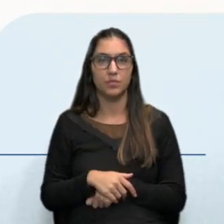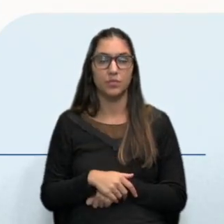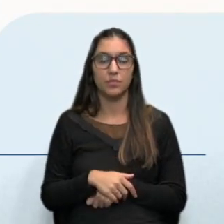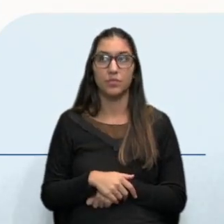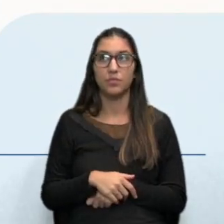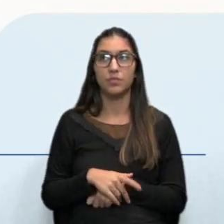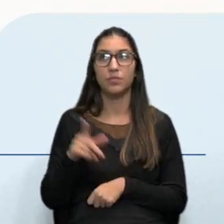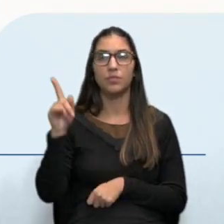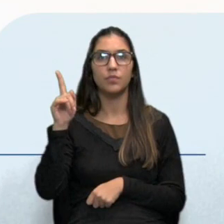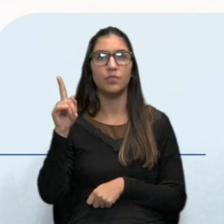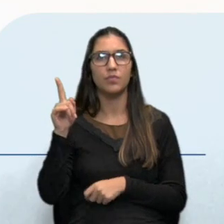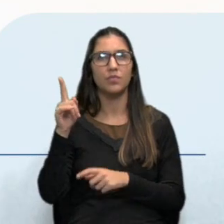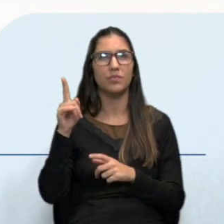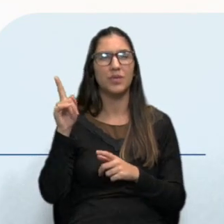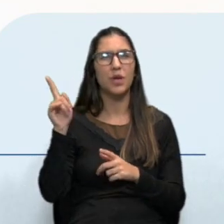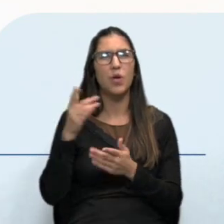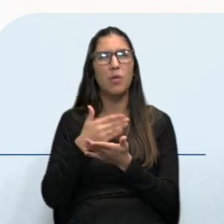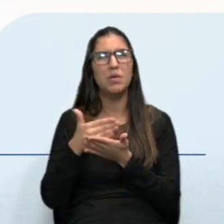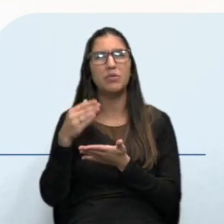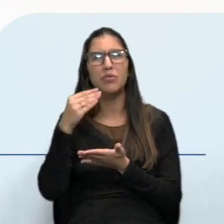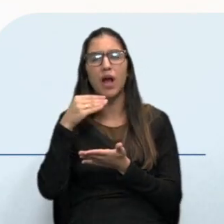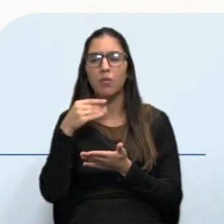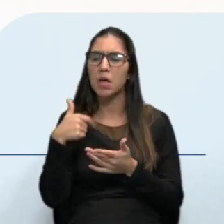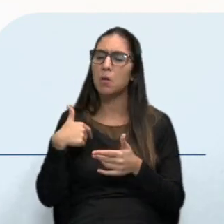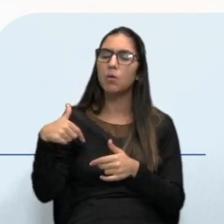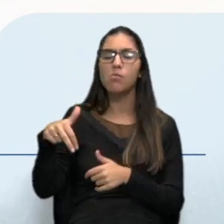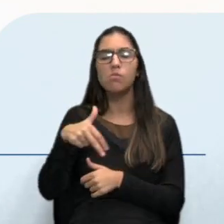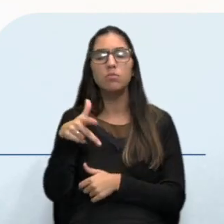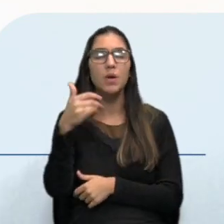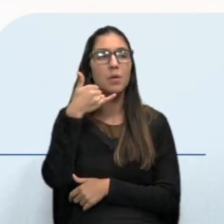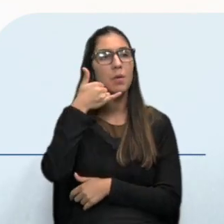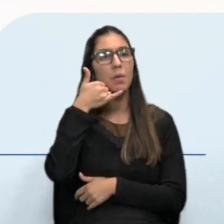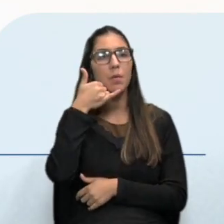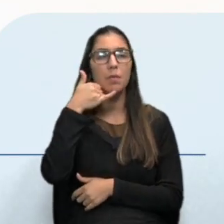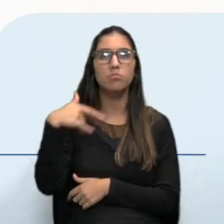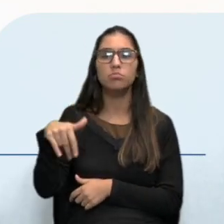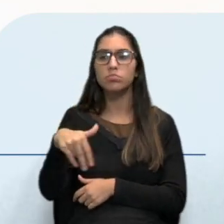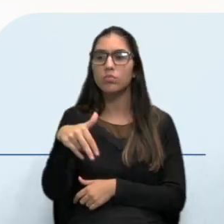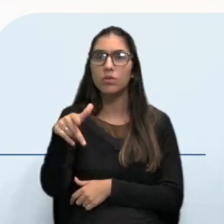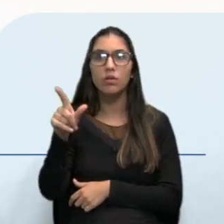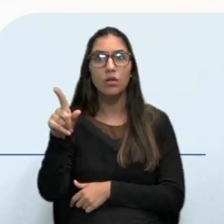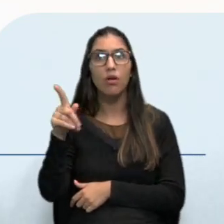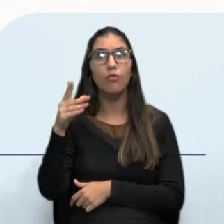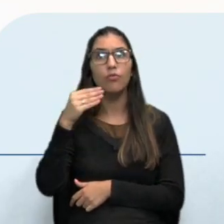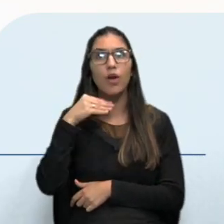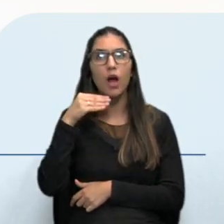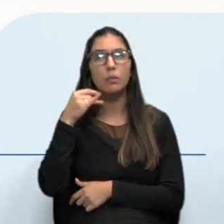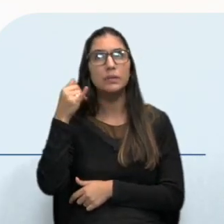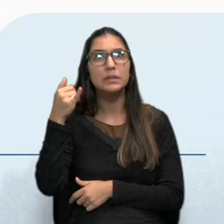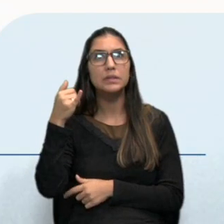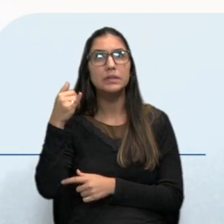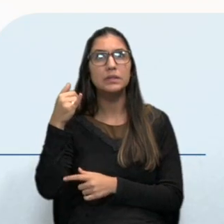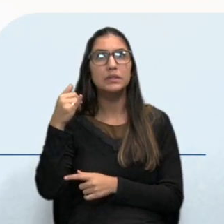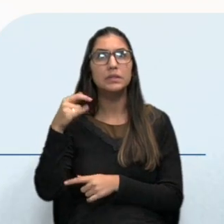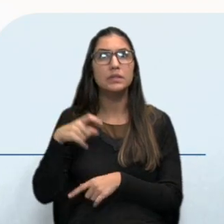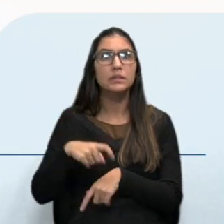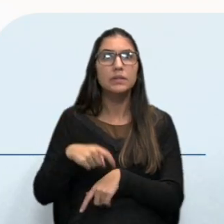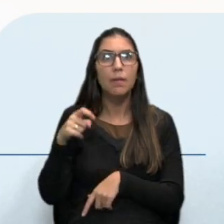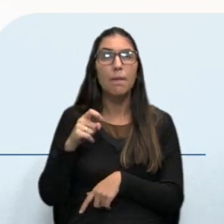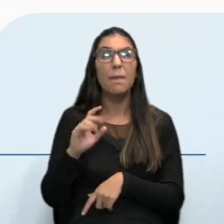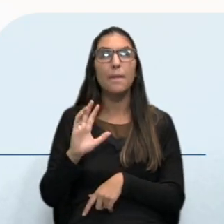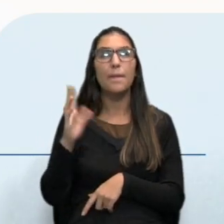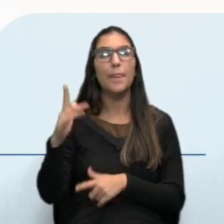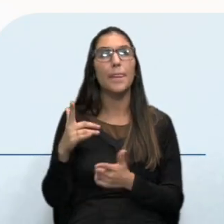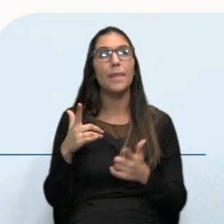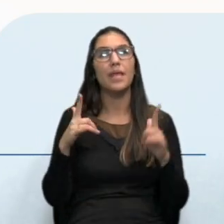Aí o sinal aqui começa a ficar fraco conforme ela vai se movendo. Automaticamente esse assinante se conecta a